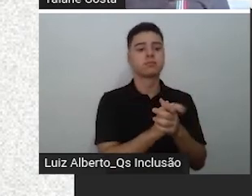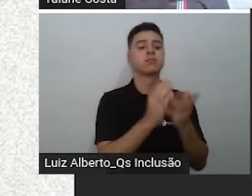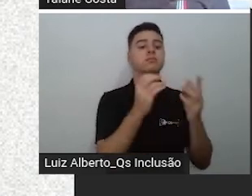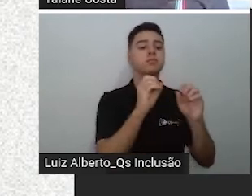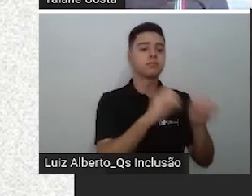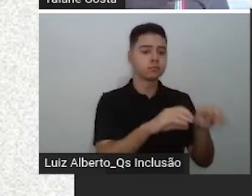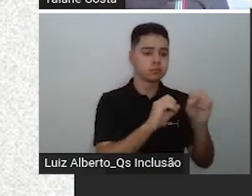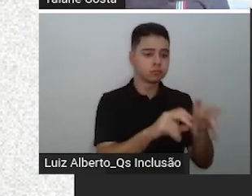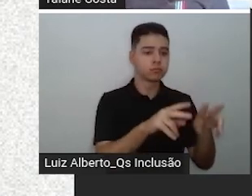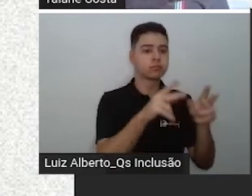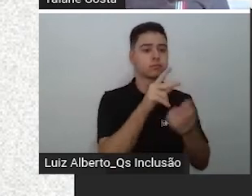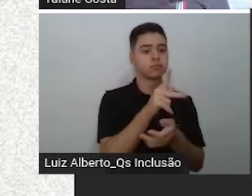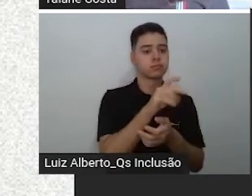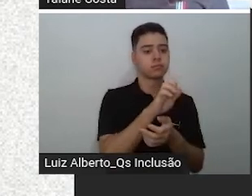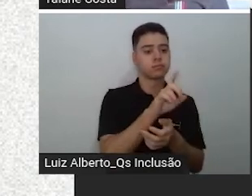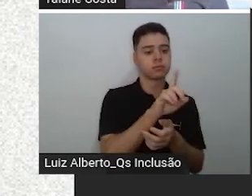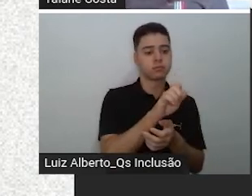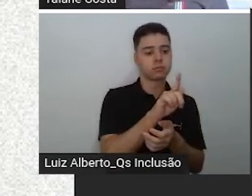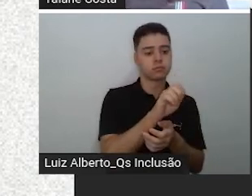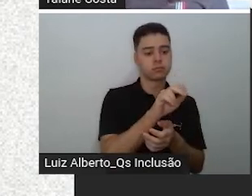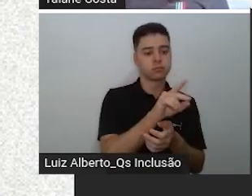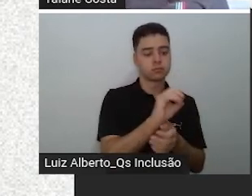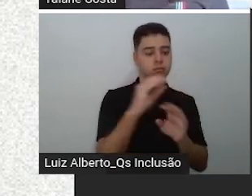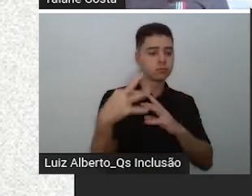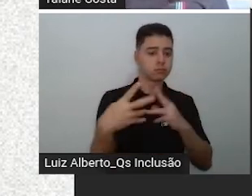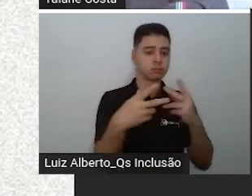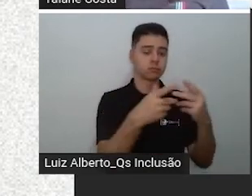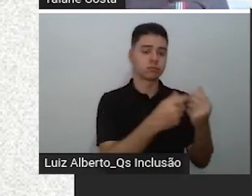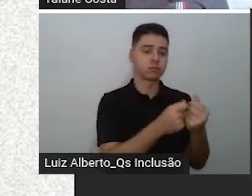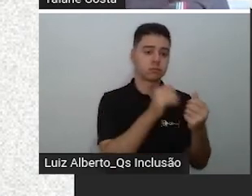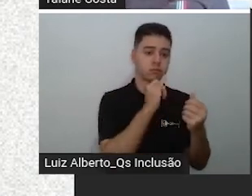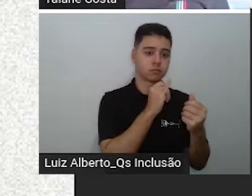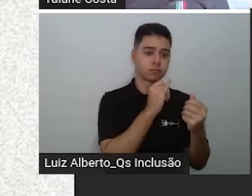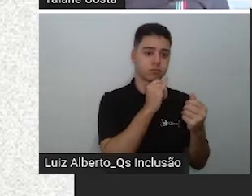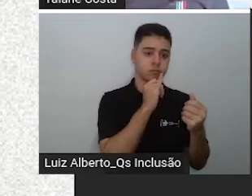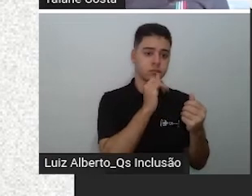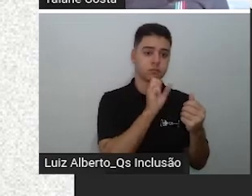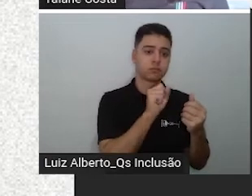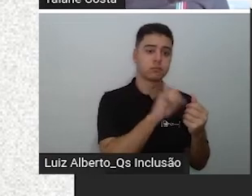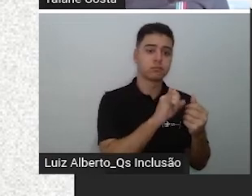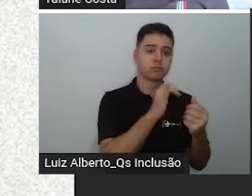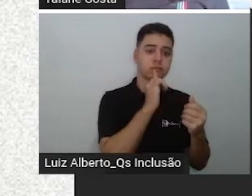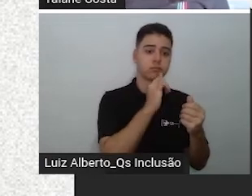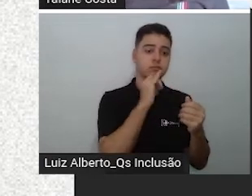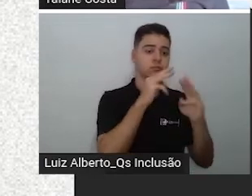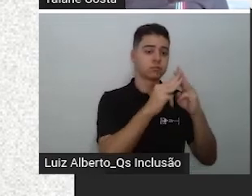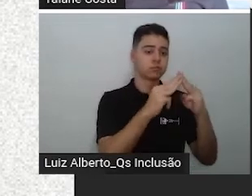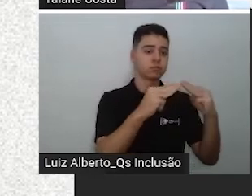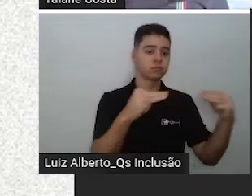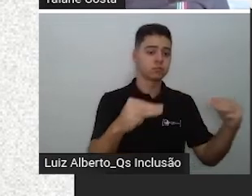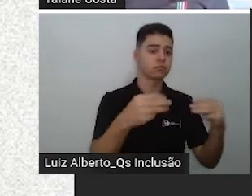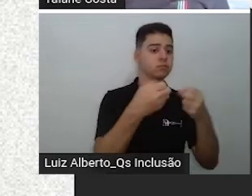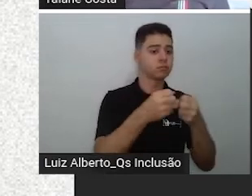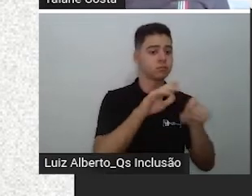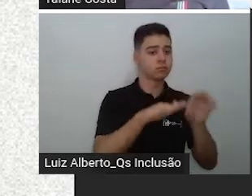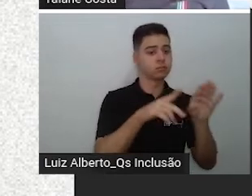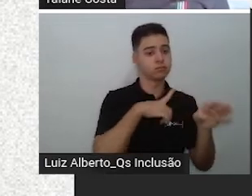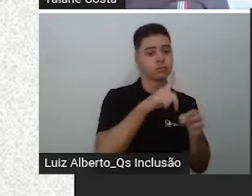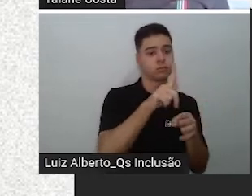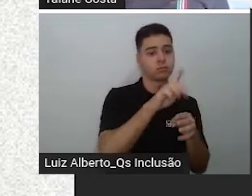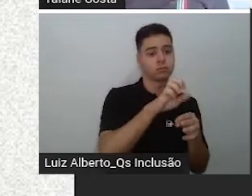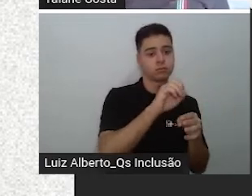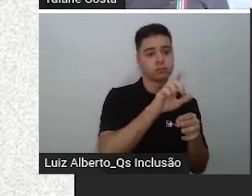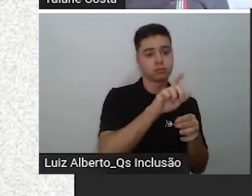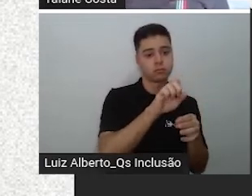pedagogia, dependendo do museu, né? Se for um museu de ciências naturais, pode ter um geólogo,